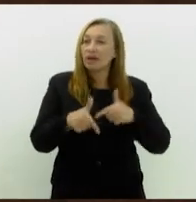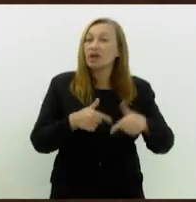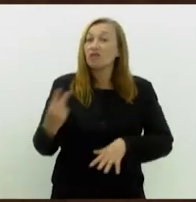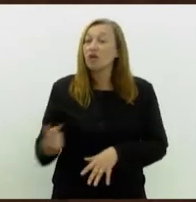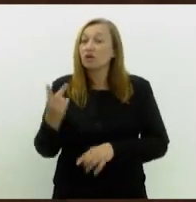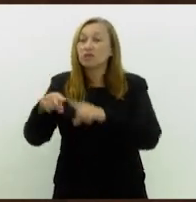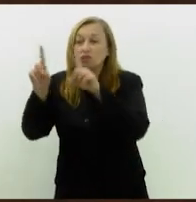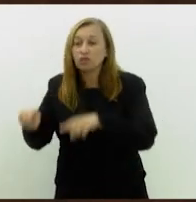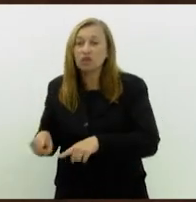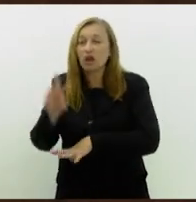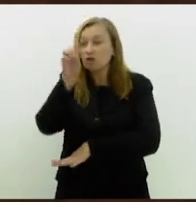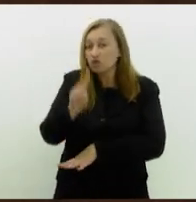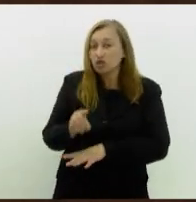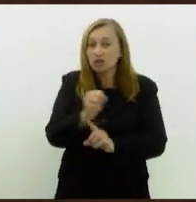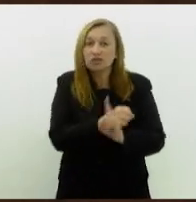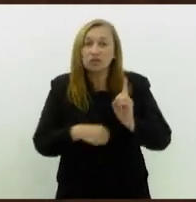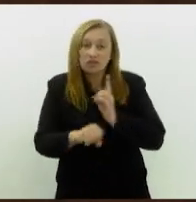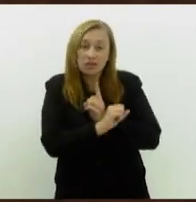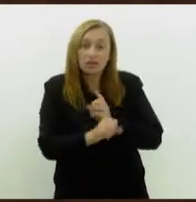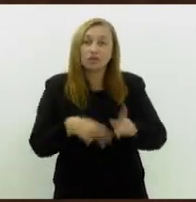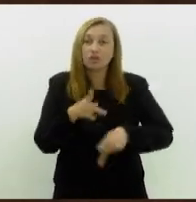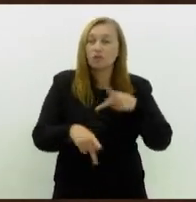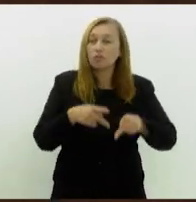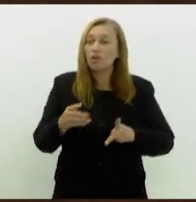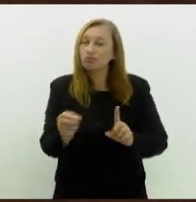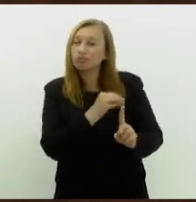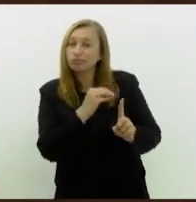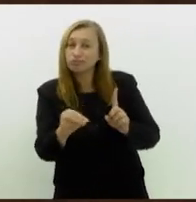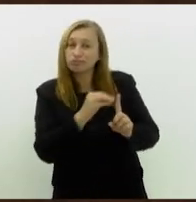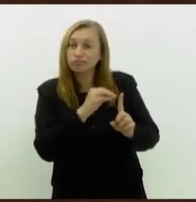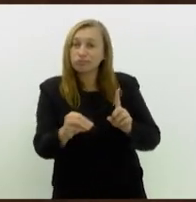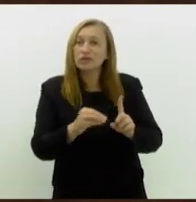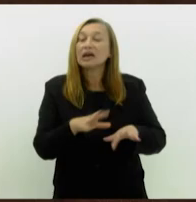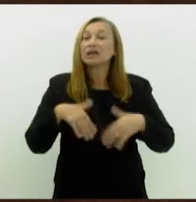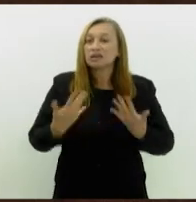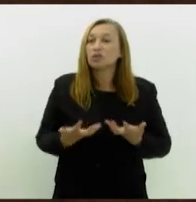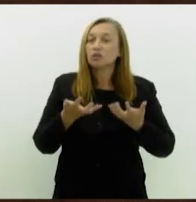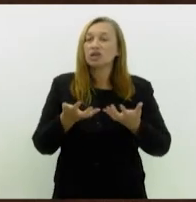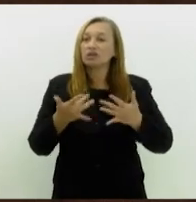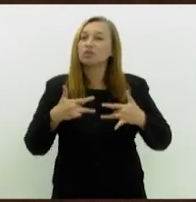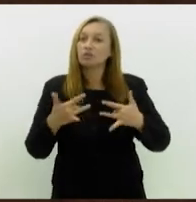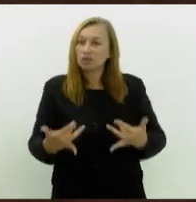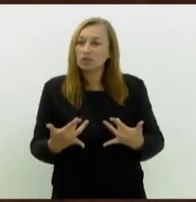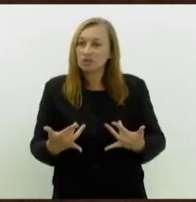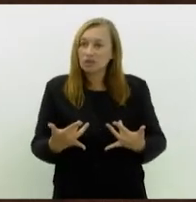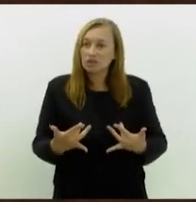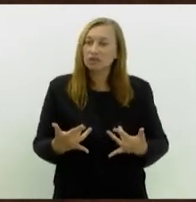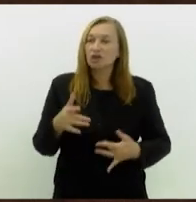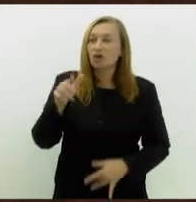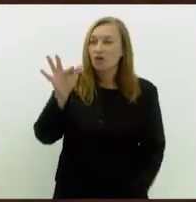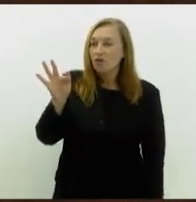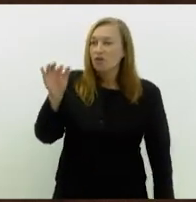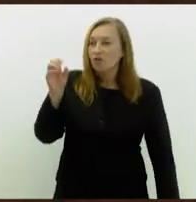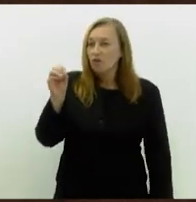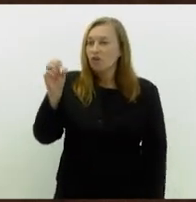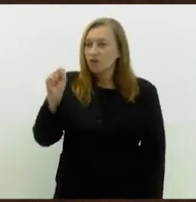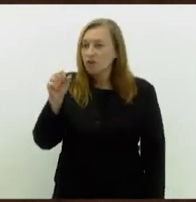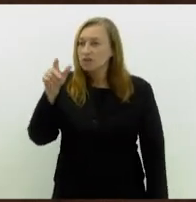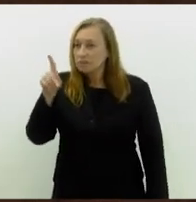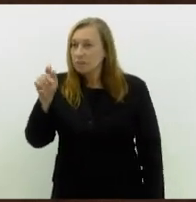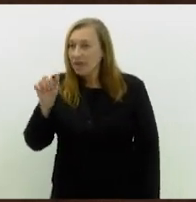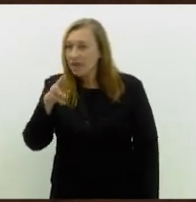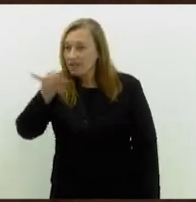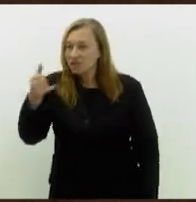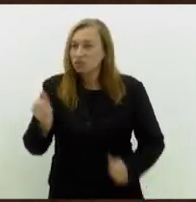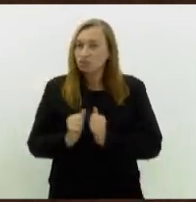valorizar os direitos sociais à populações mais vulnerabilizadas então queria aqui me solidarizar o f per dizer que estamos juntos